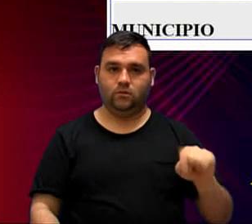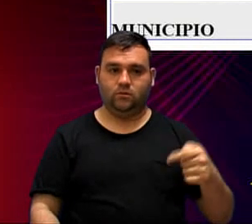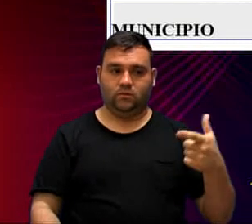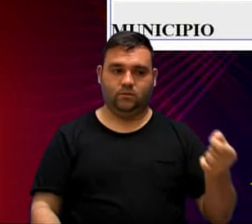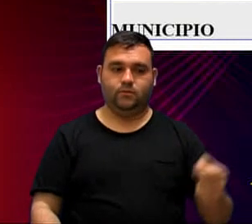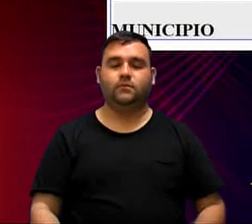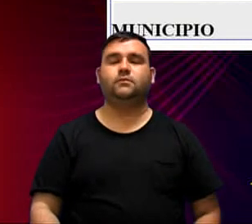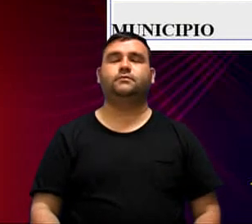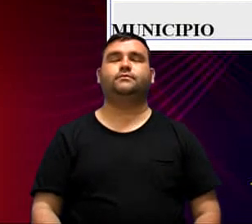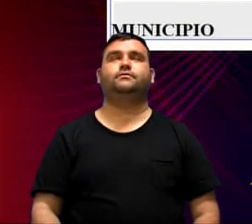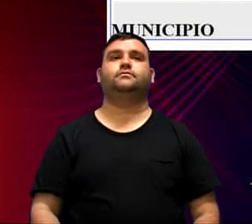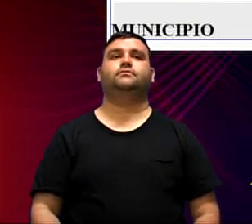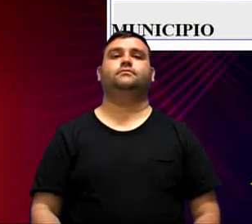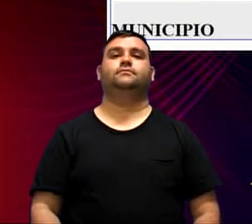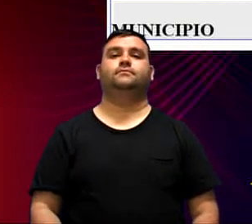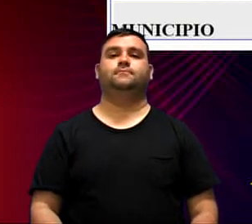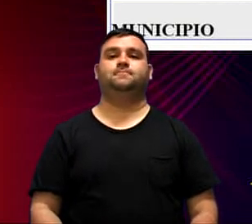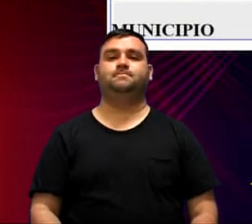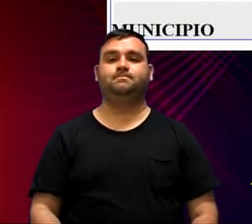R$ 134.281.20.